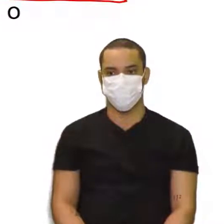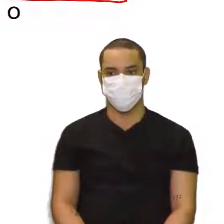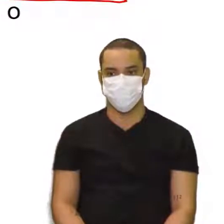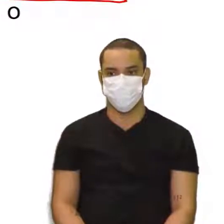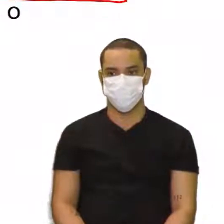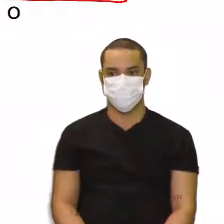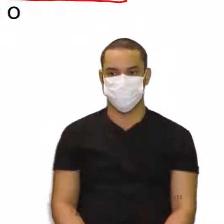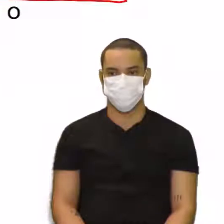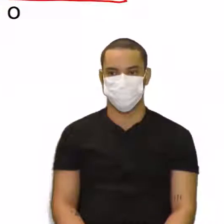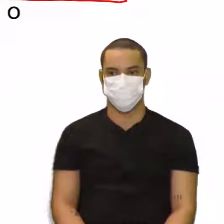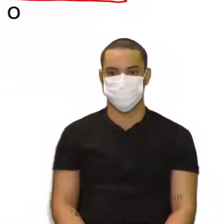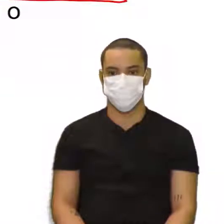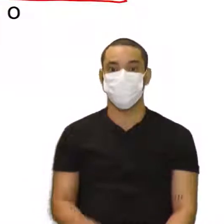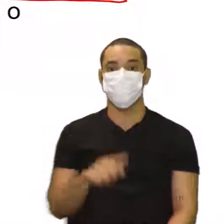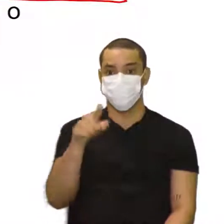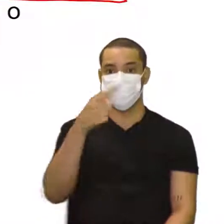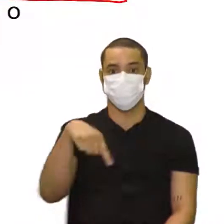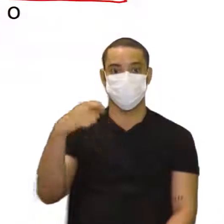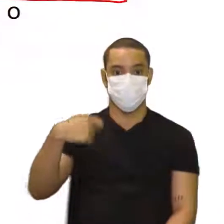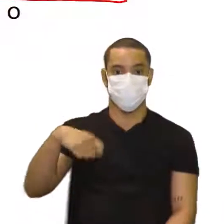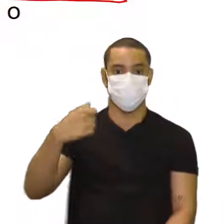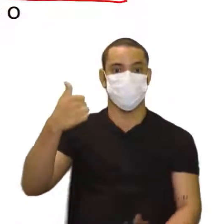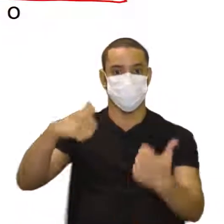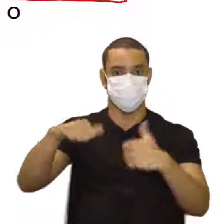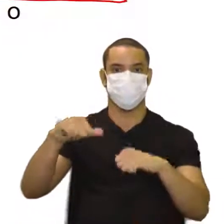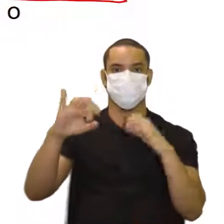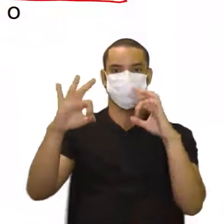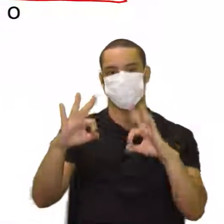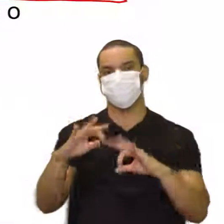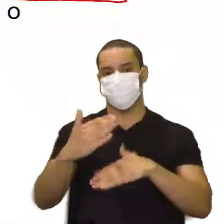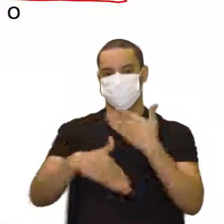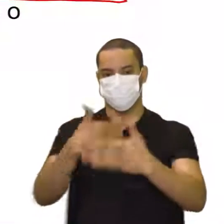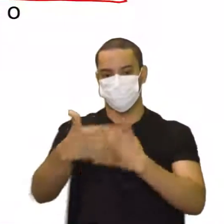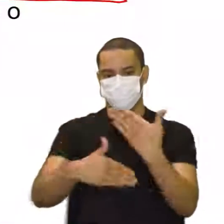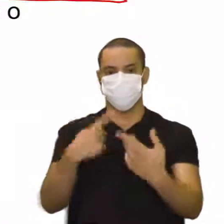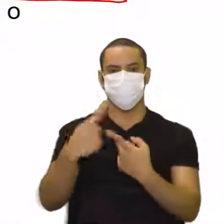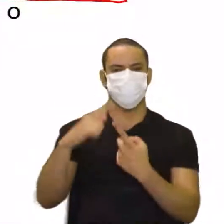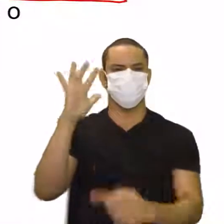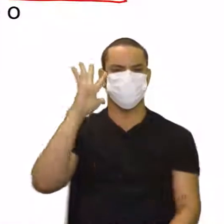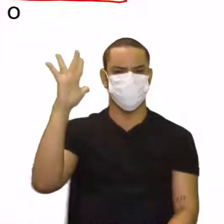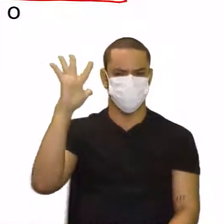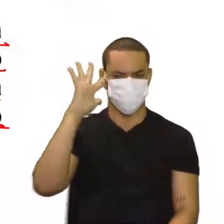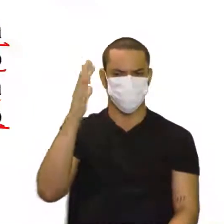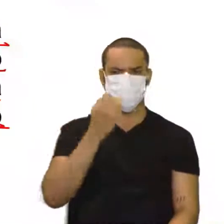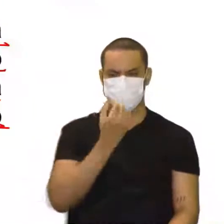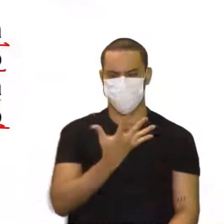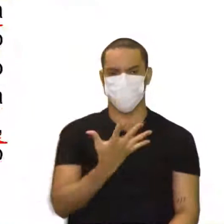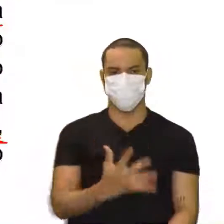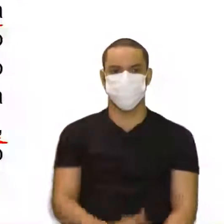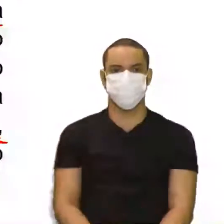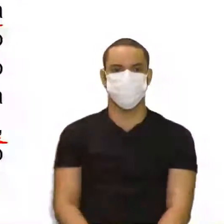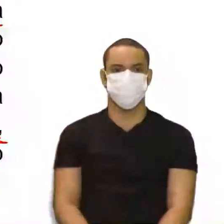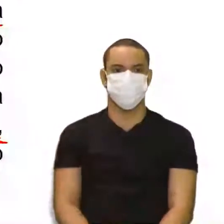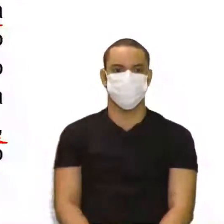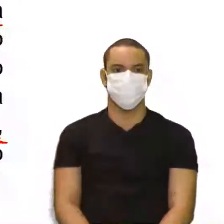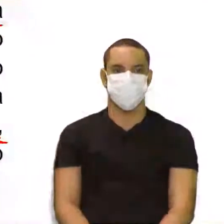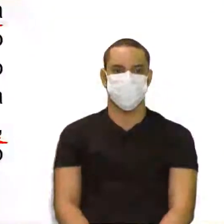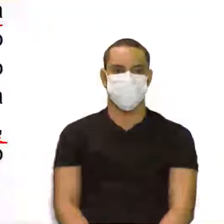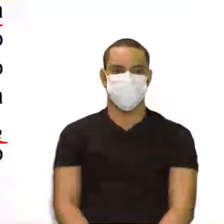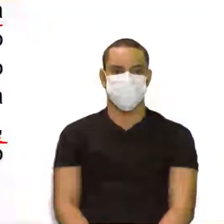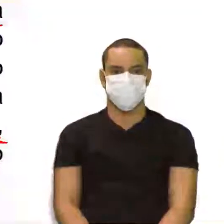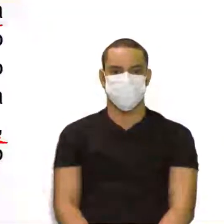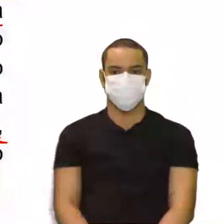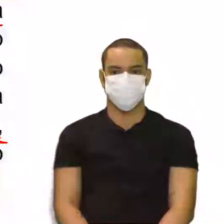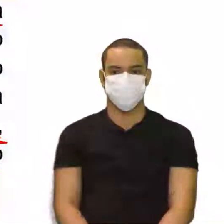figura, ok? Analisem direitinho essa questão depois, tá, pessoal? Que ela é bem teórica, vale a pena, ok? E aqui nós